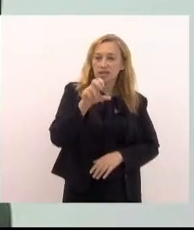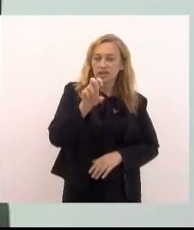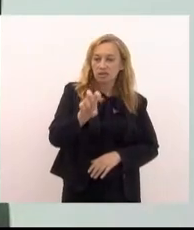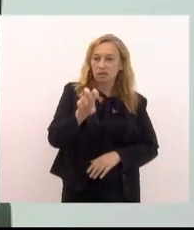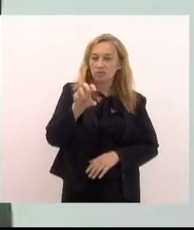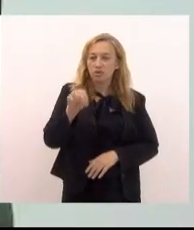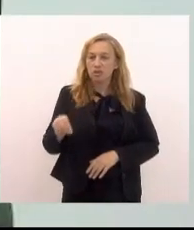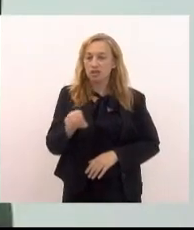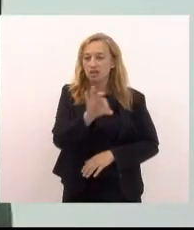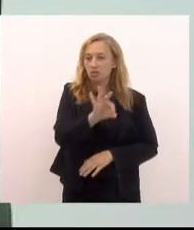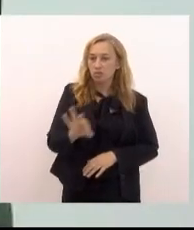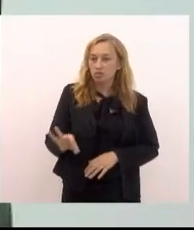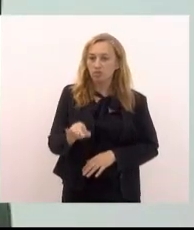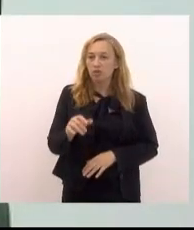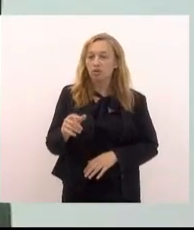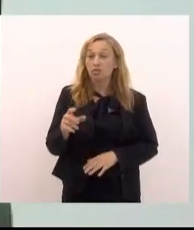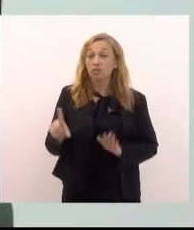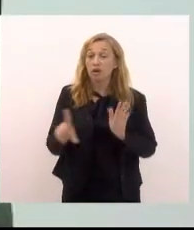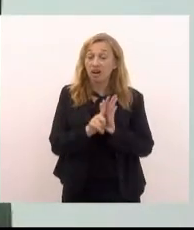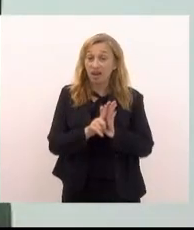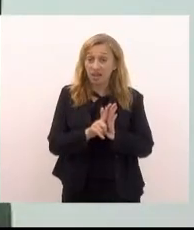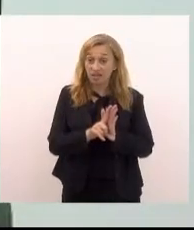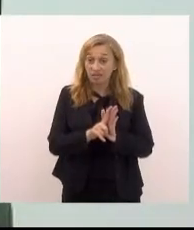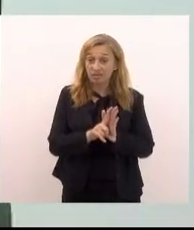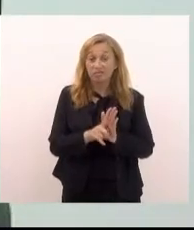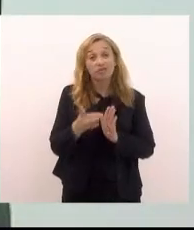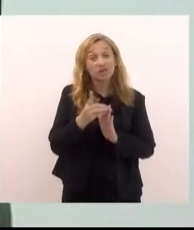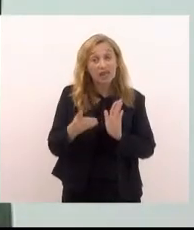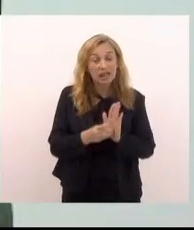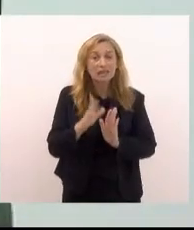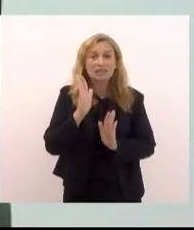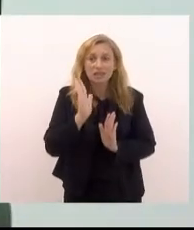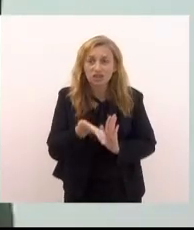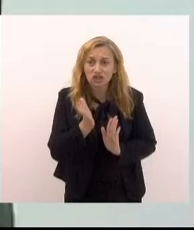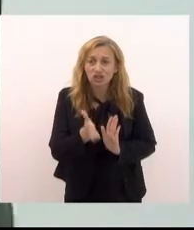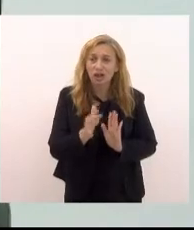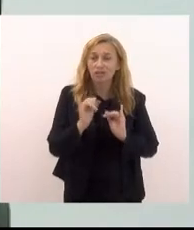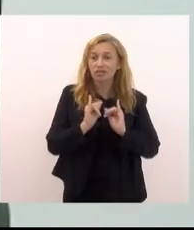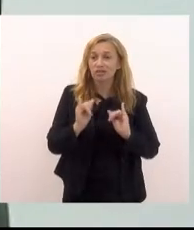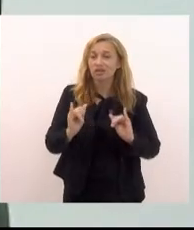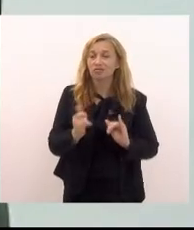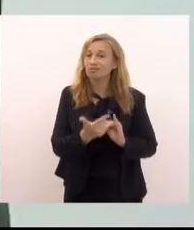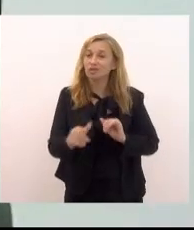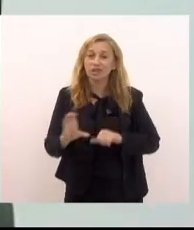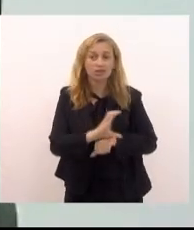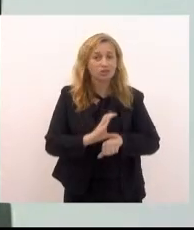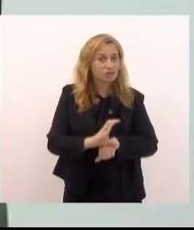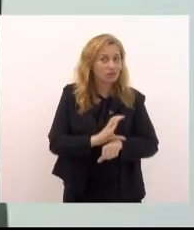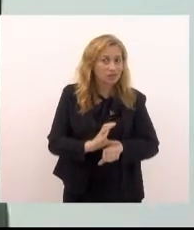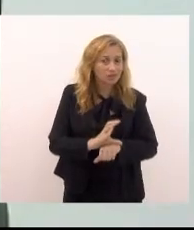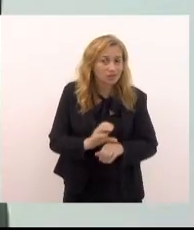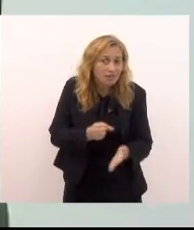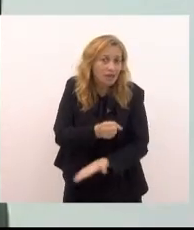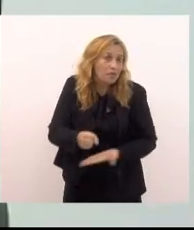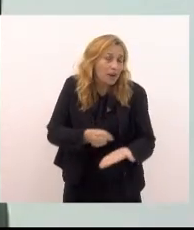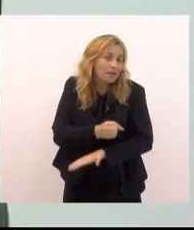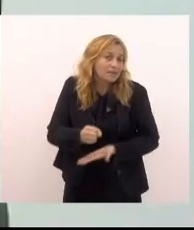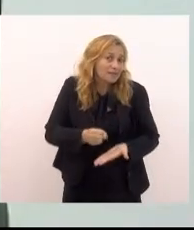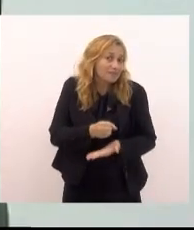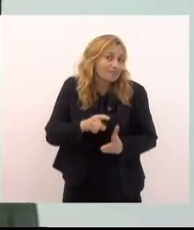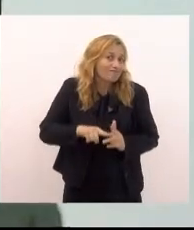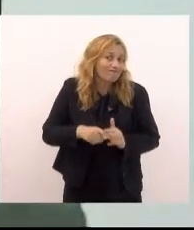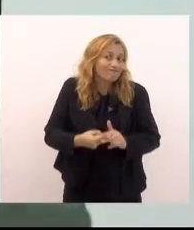vez só, através de um decreto que já foi declarado a inconstitucionalidade do decreto básico que foi